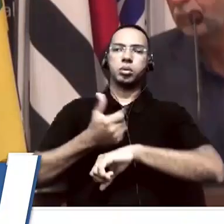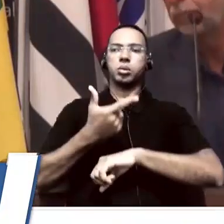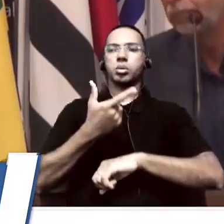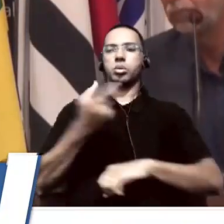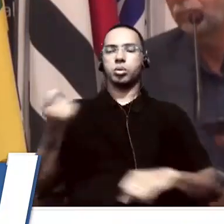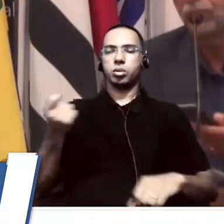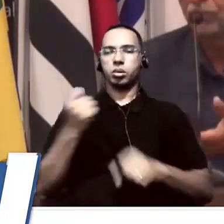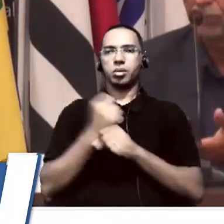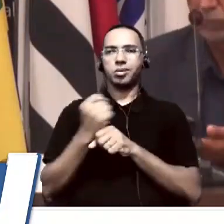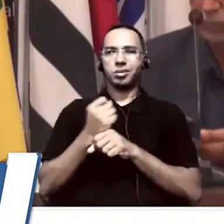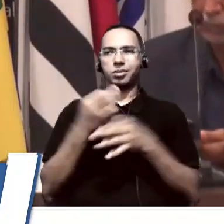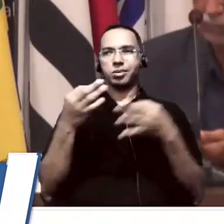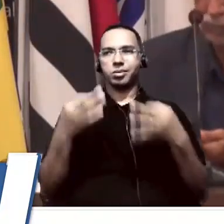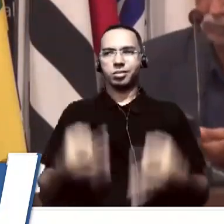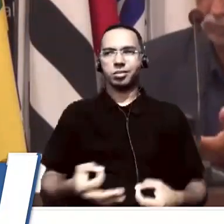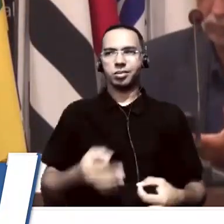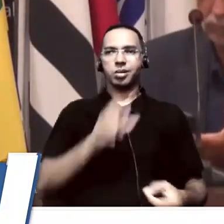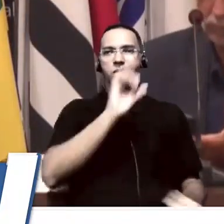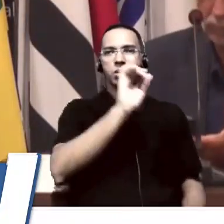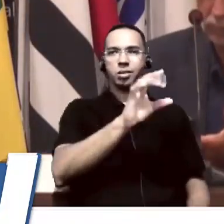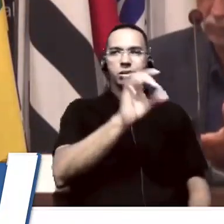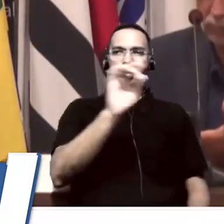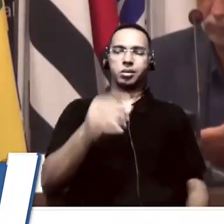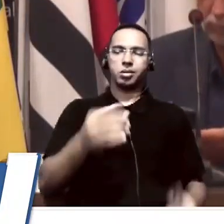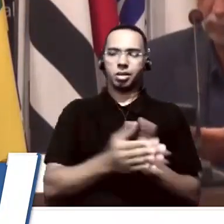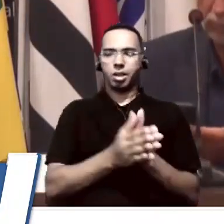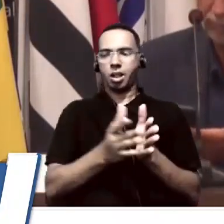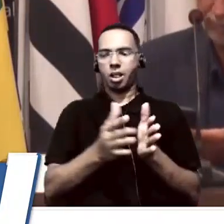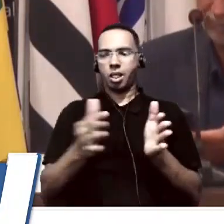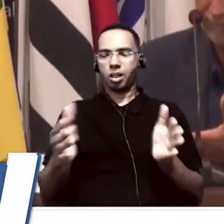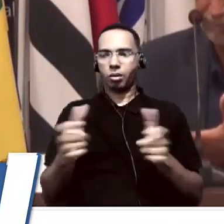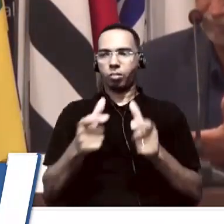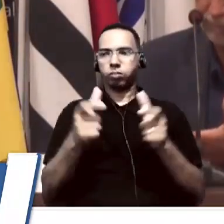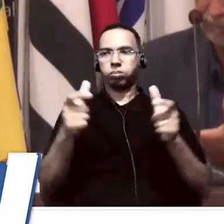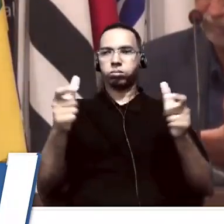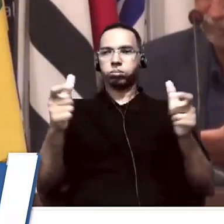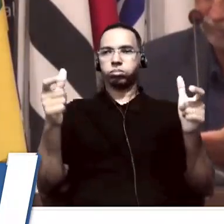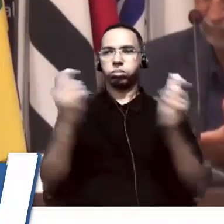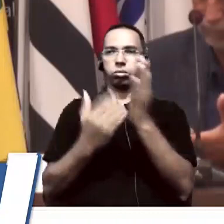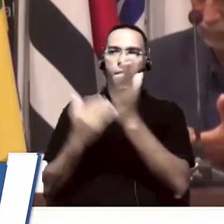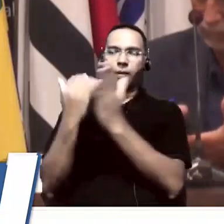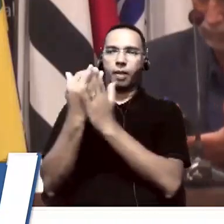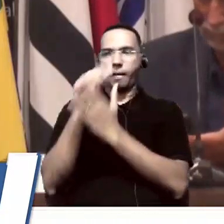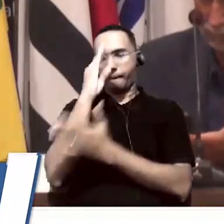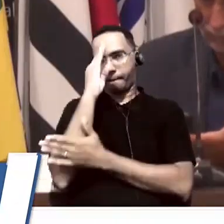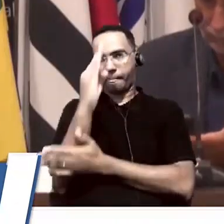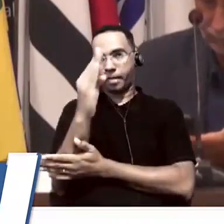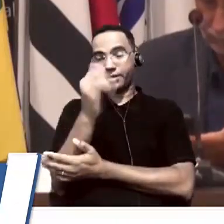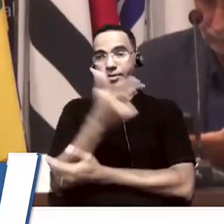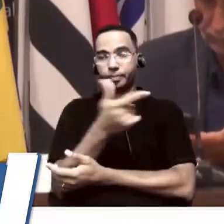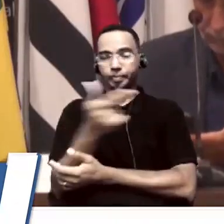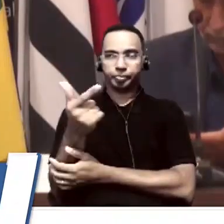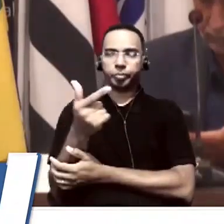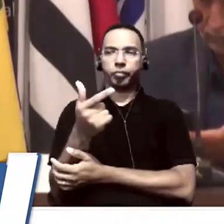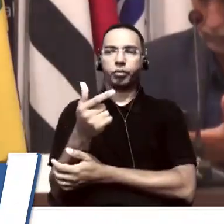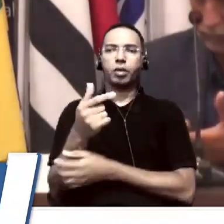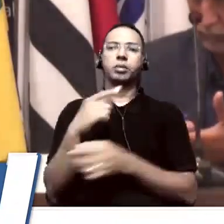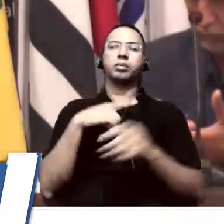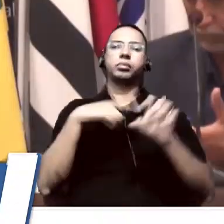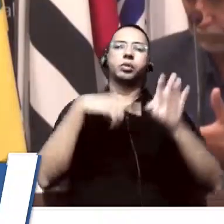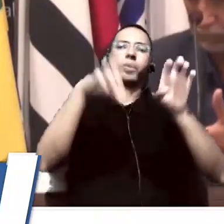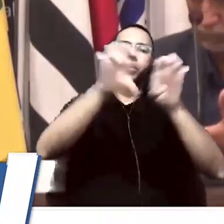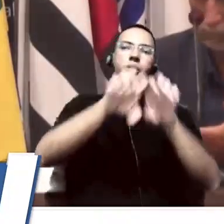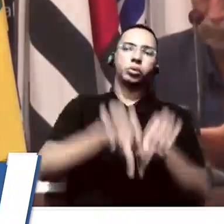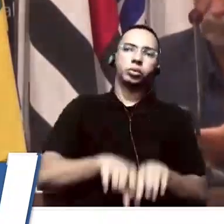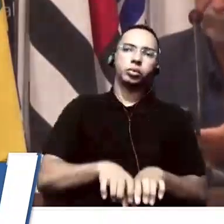certeza cada tempo vai passando e vai crescendo cada vez mais. E principalmente, se não tiver uma estrutura, uma